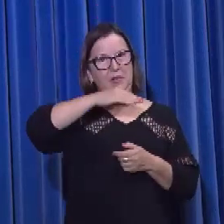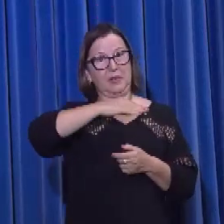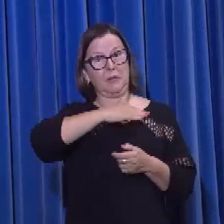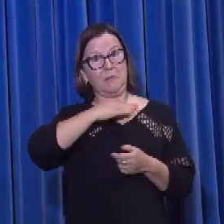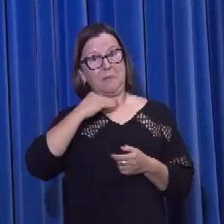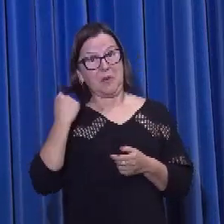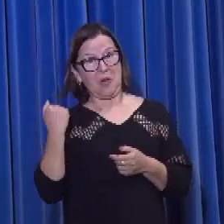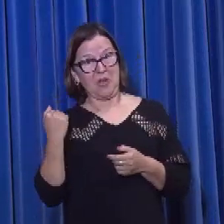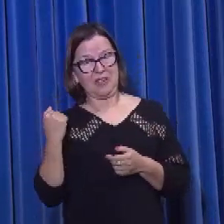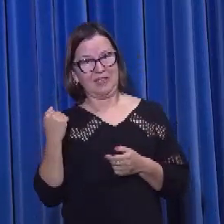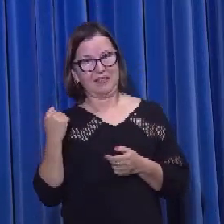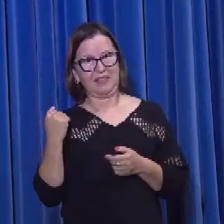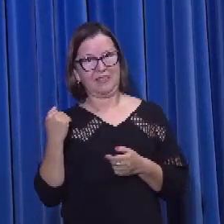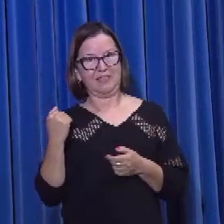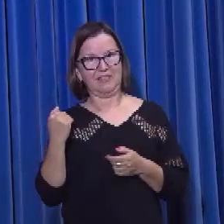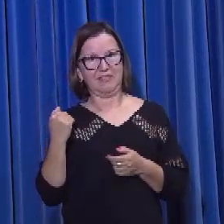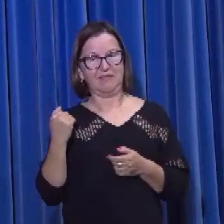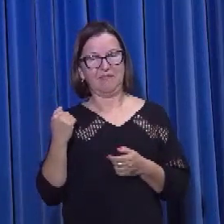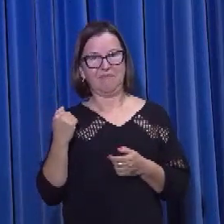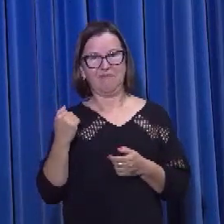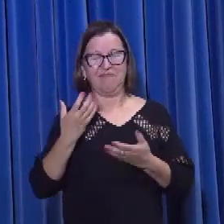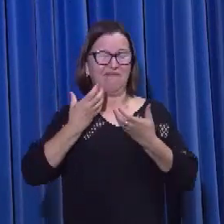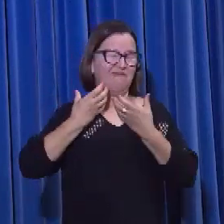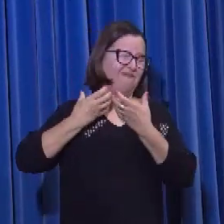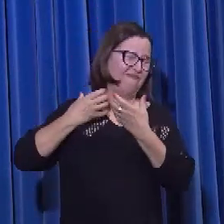são espiritualmente surdos.